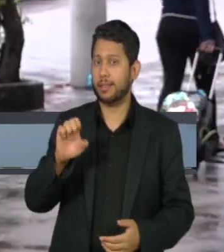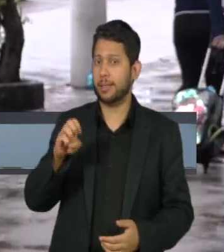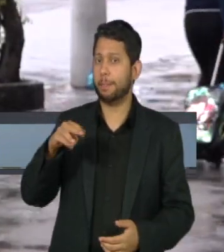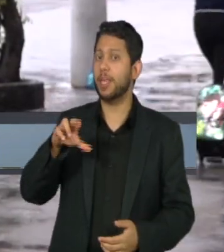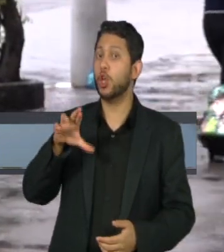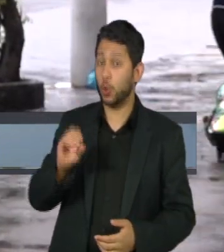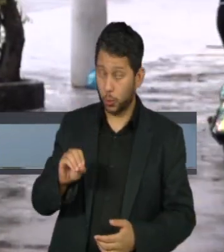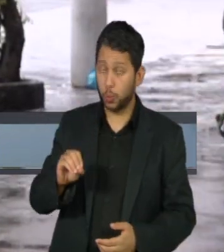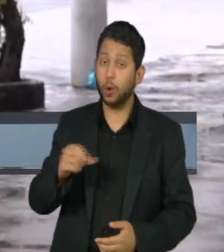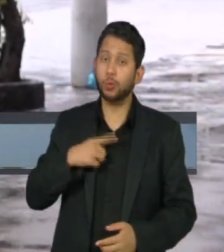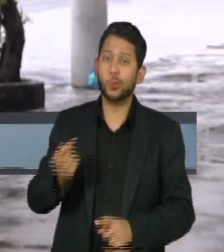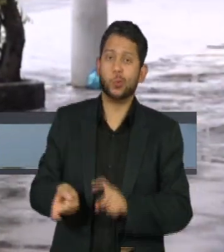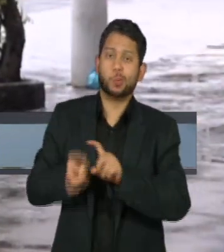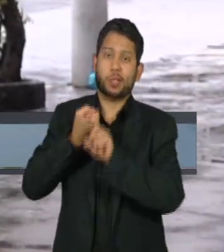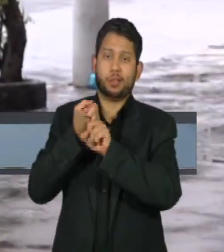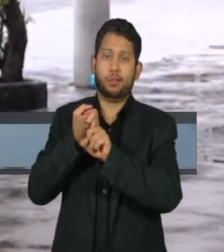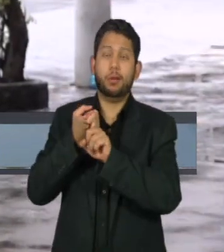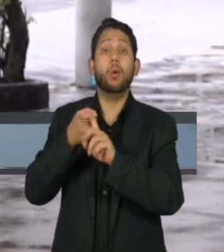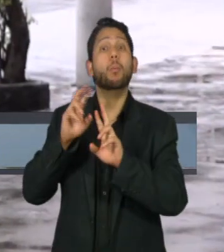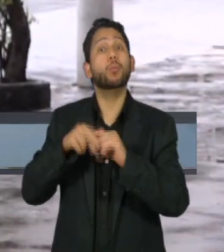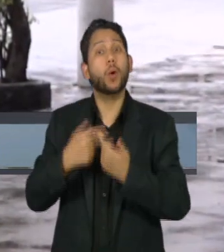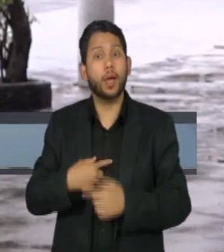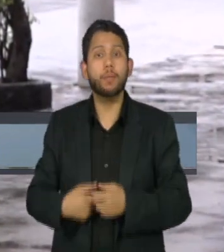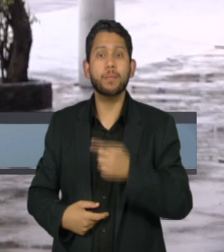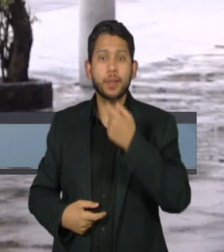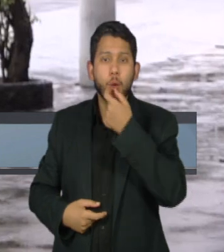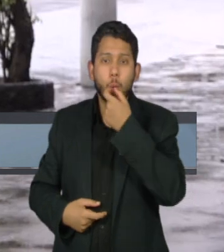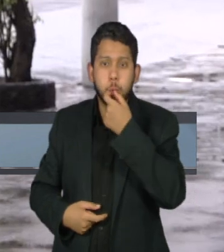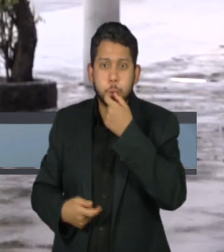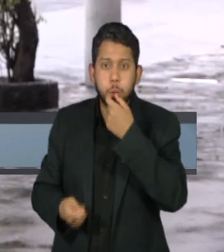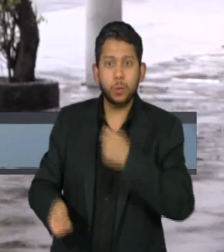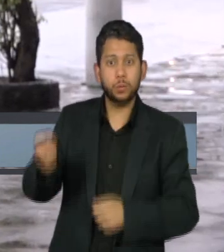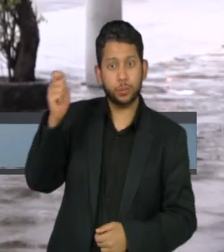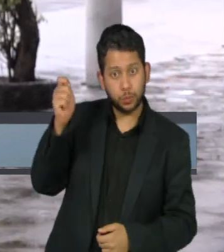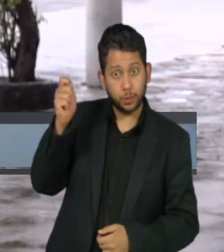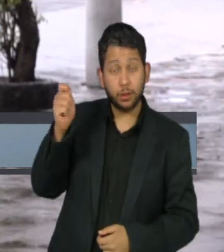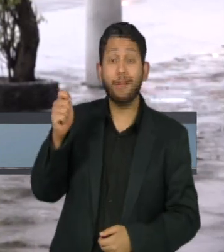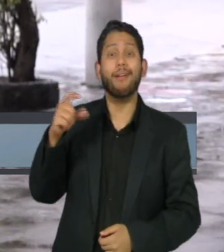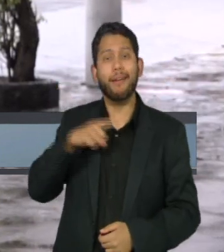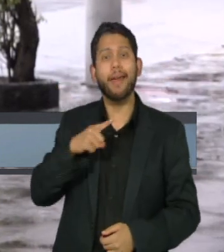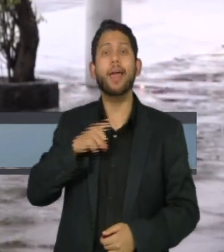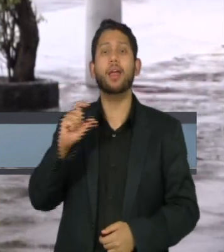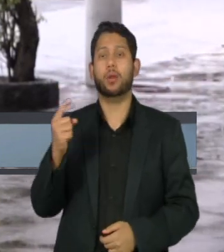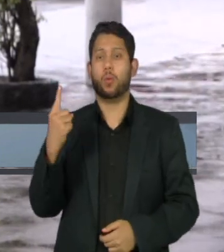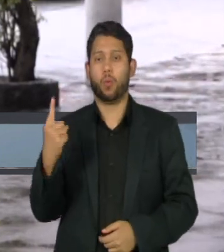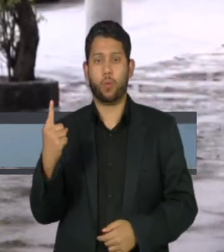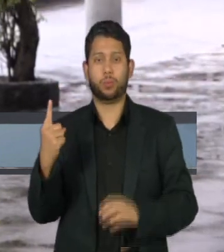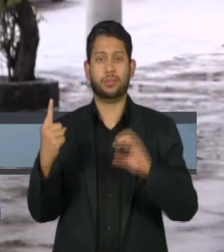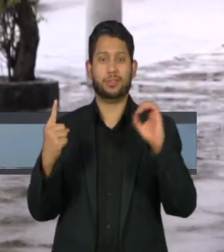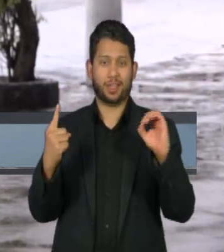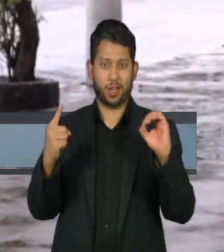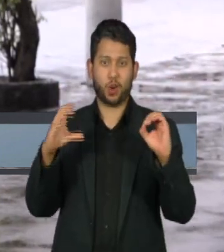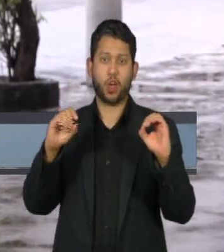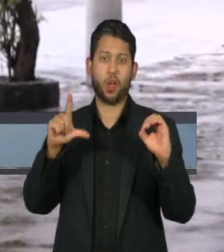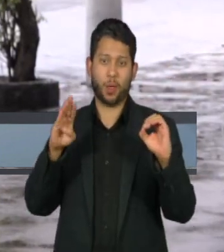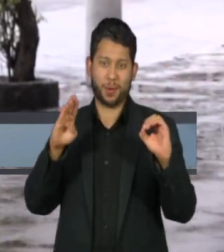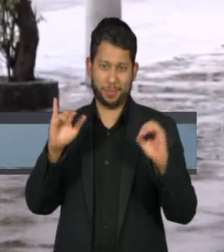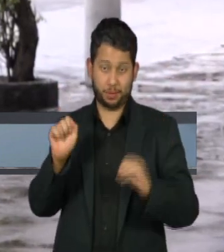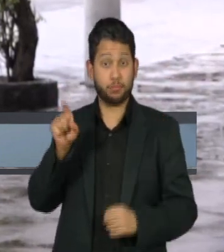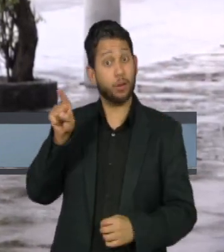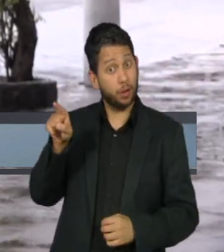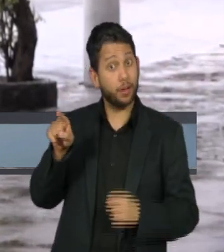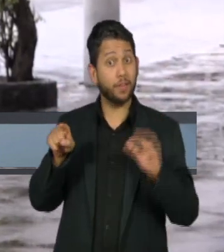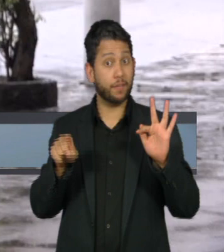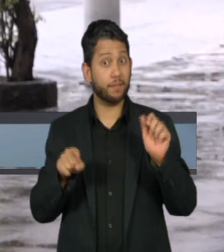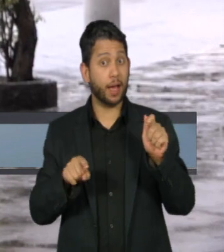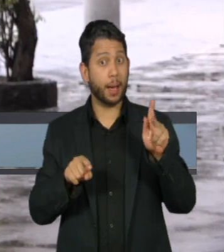cumprir suspensão automática pelo cartão recebido na vitória de 1-0 sobre a seleção da Colômbia. Fabinho deve ser o